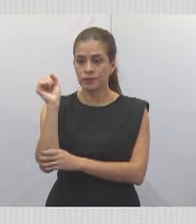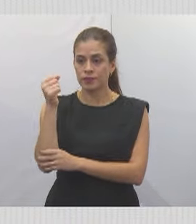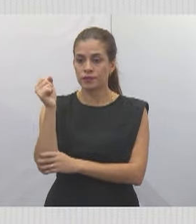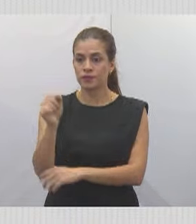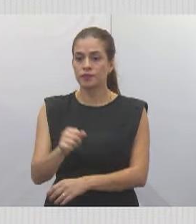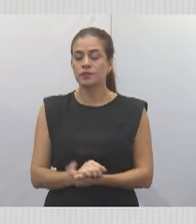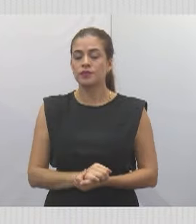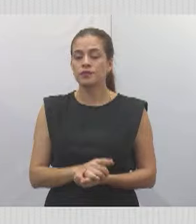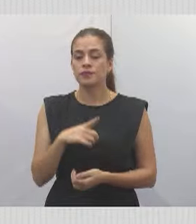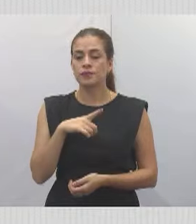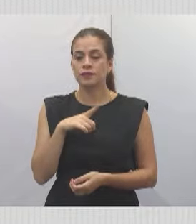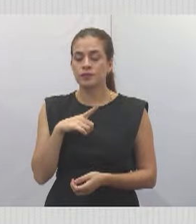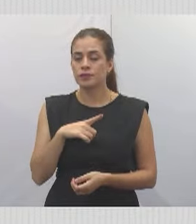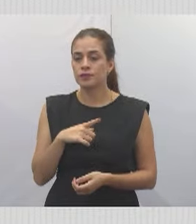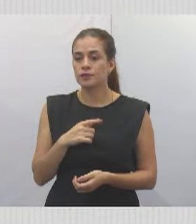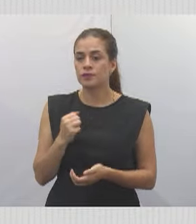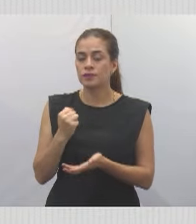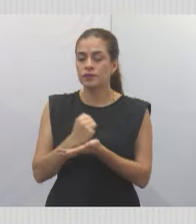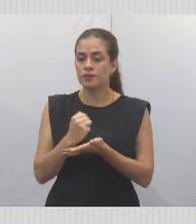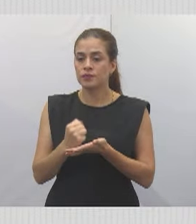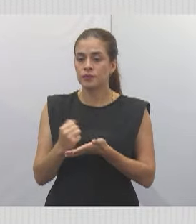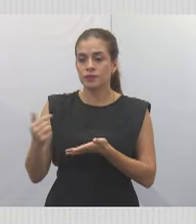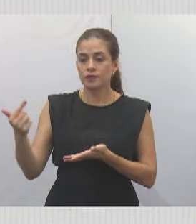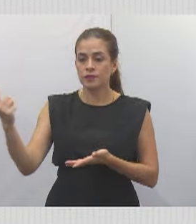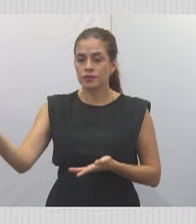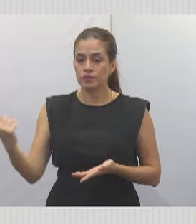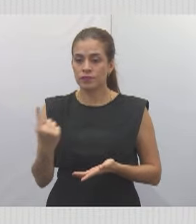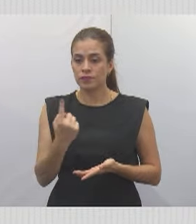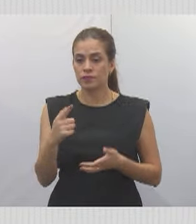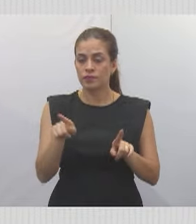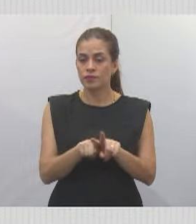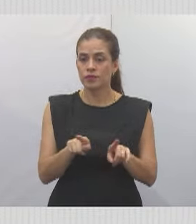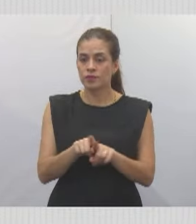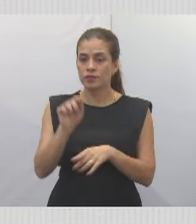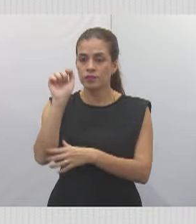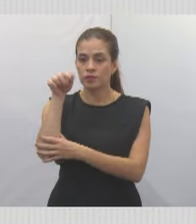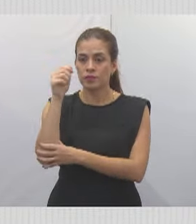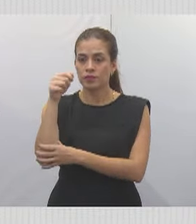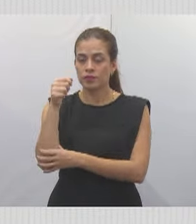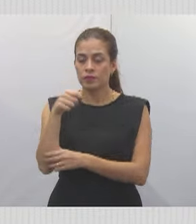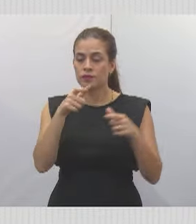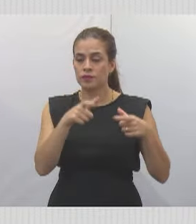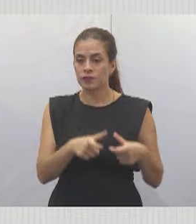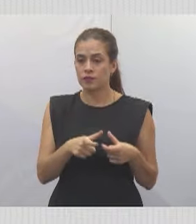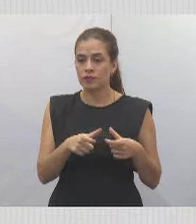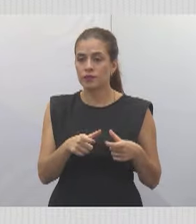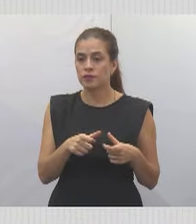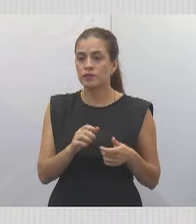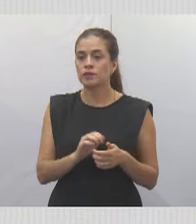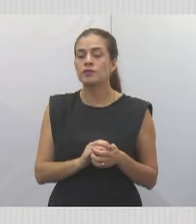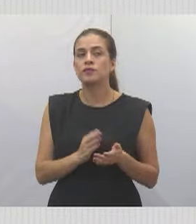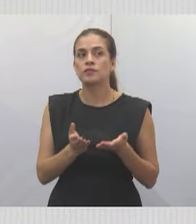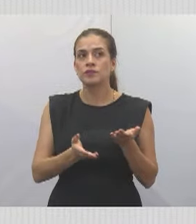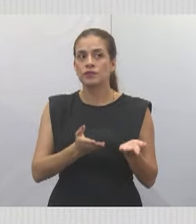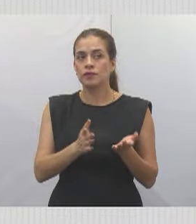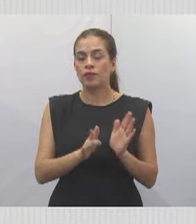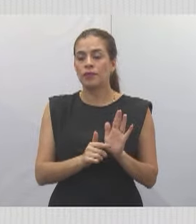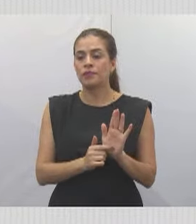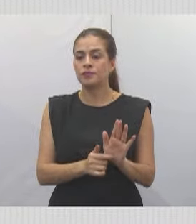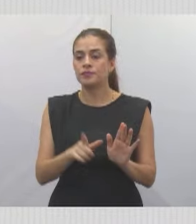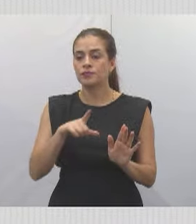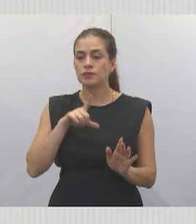gente tem tanto o prestador externo quanto as fisioterapias realizadas no centro de reabilitação. E a gente teve uma